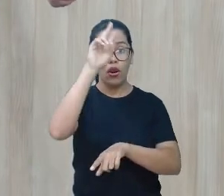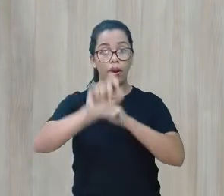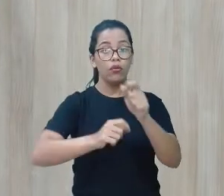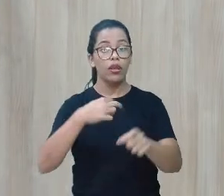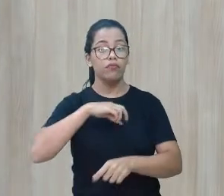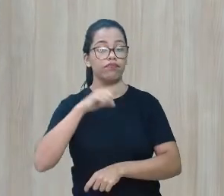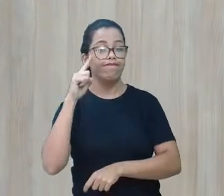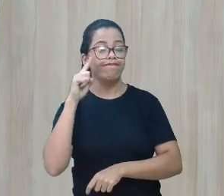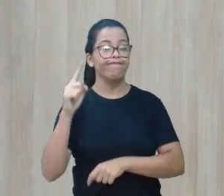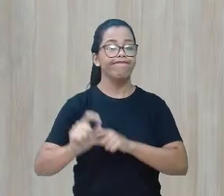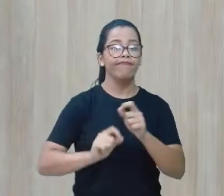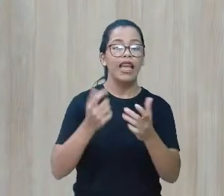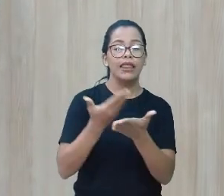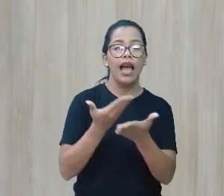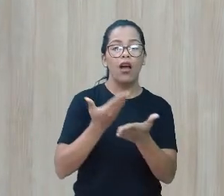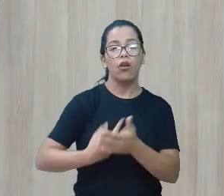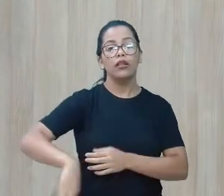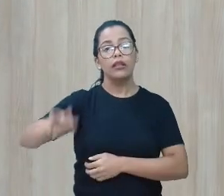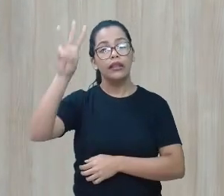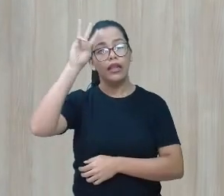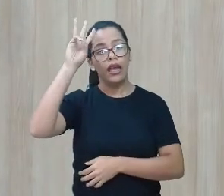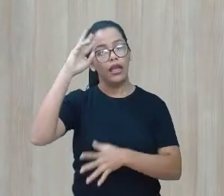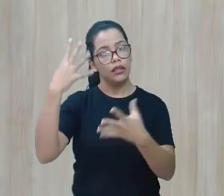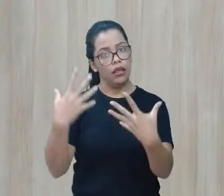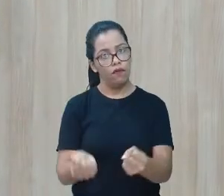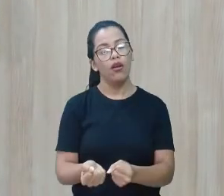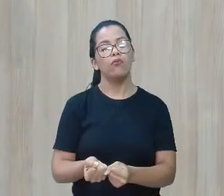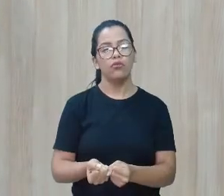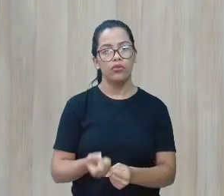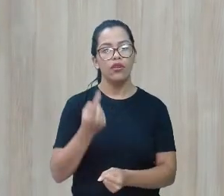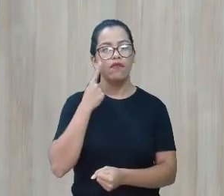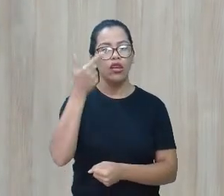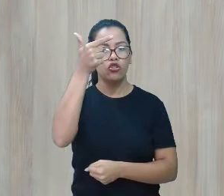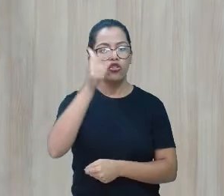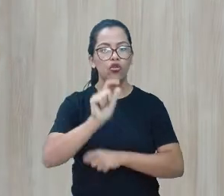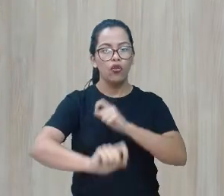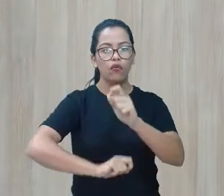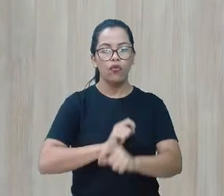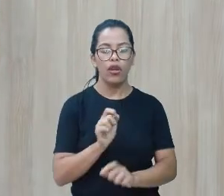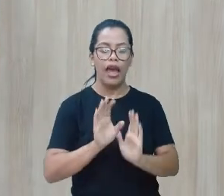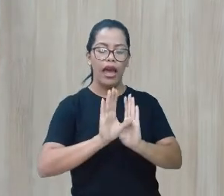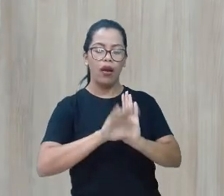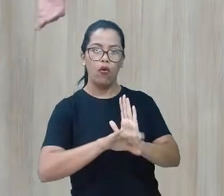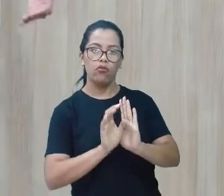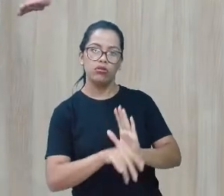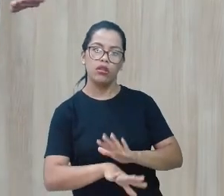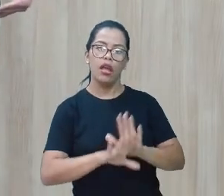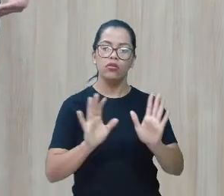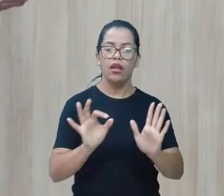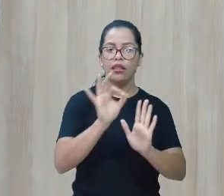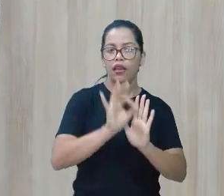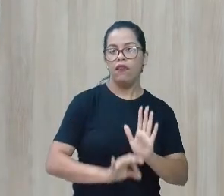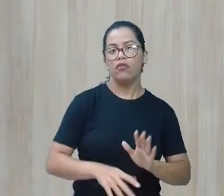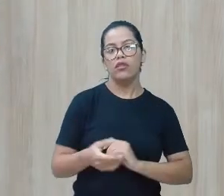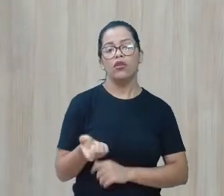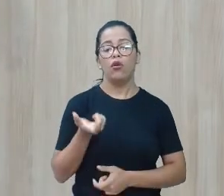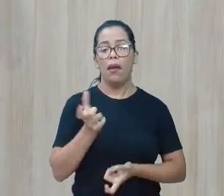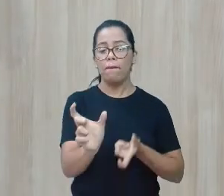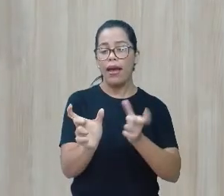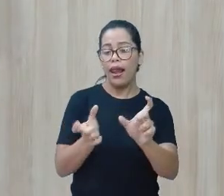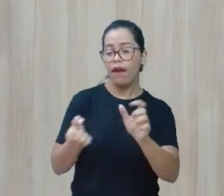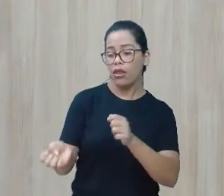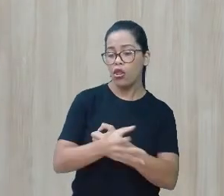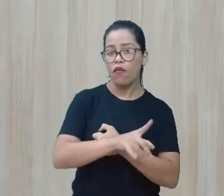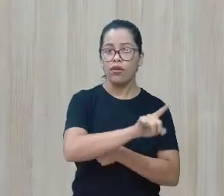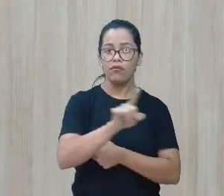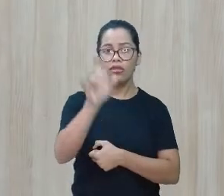terça-feira, tá bom? Vamos recapitular aí a questão das definições e das palavras novas que vocês aprenderam. Vocês